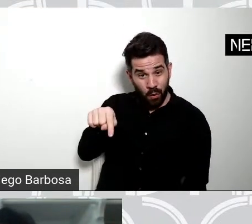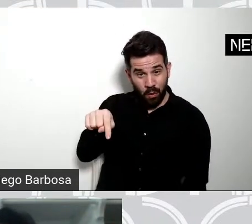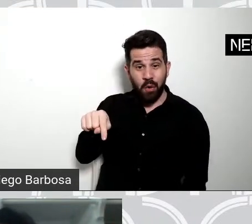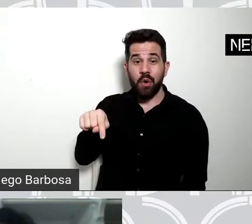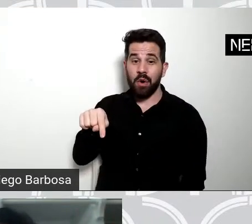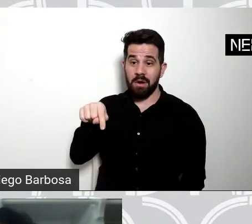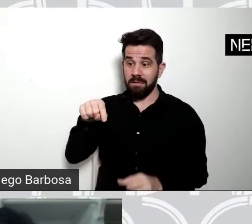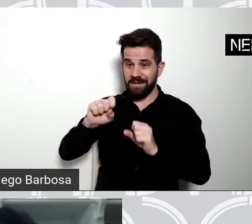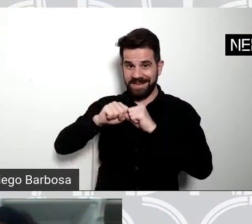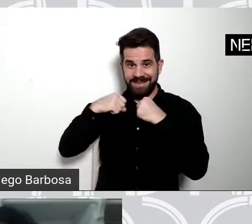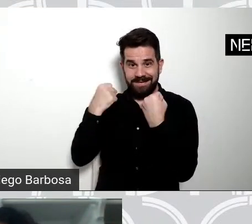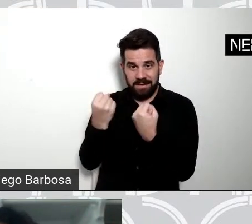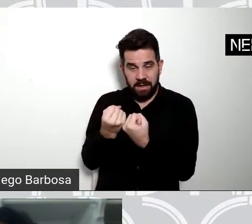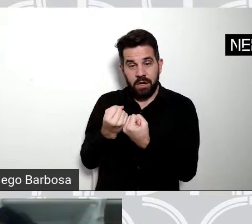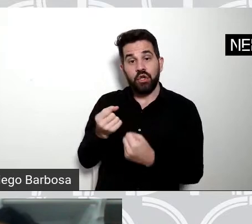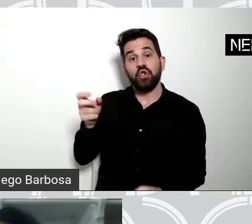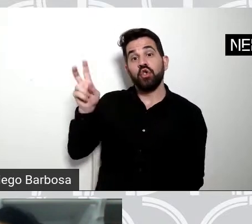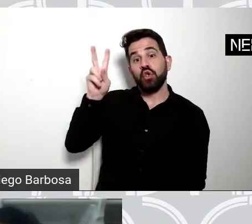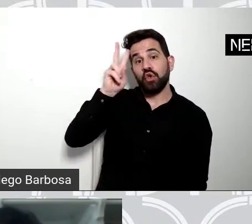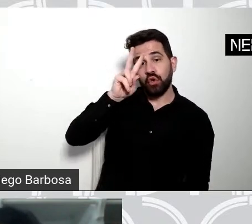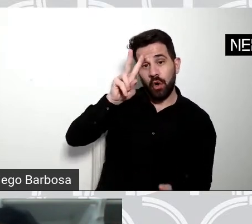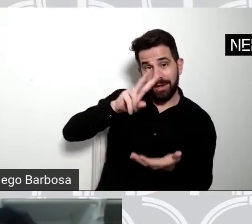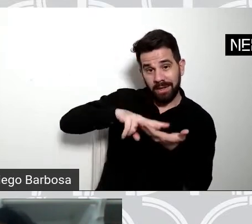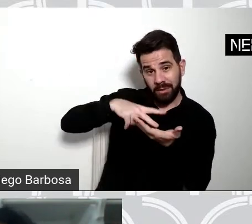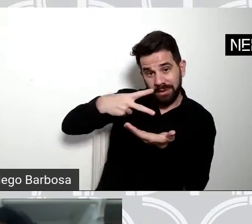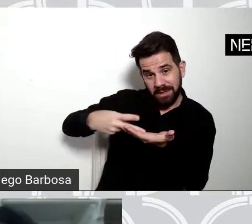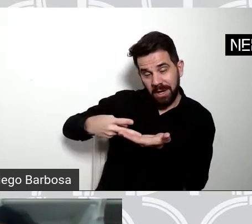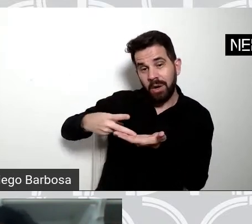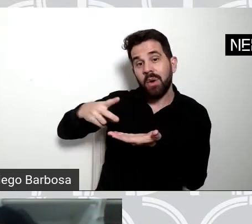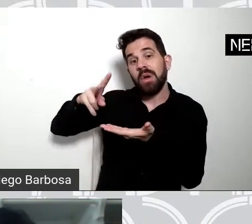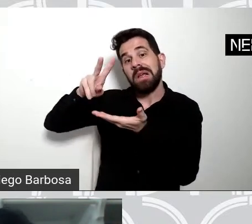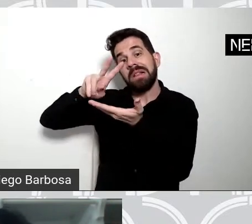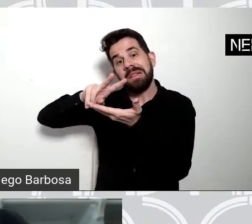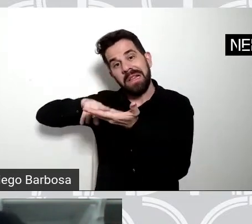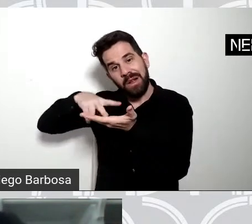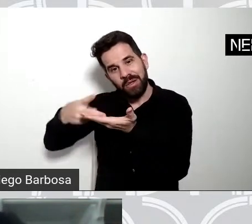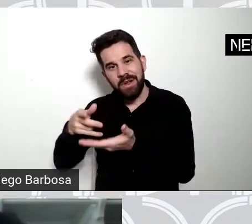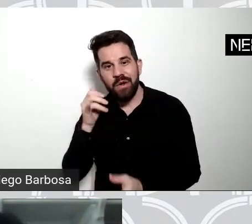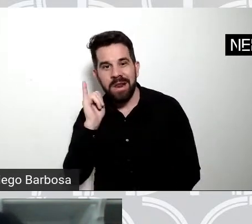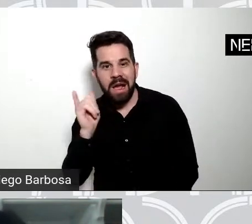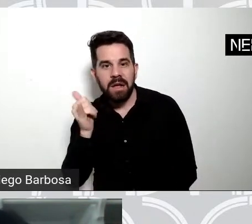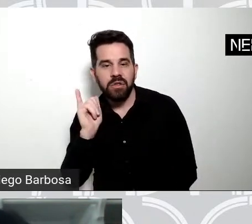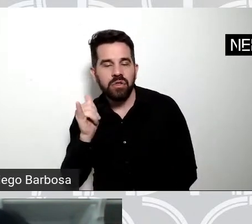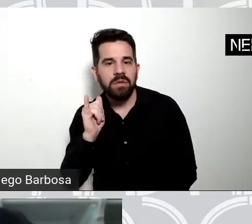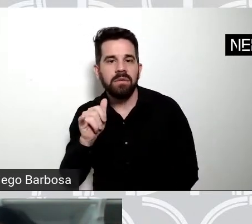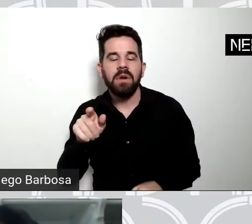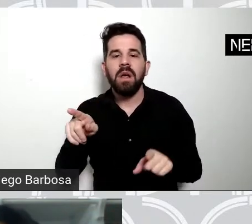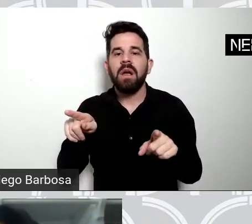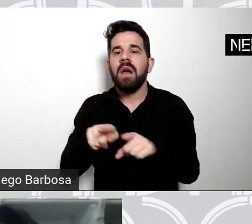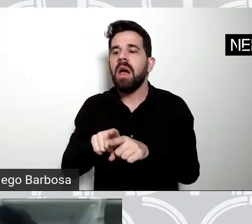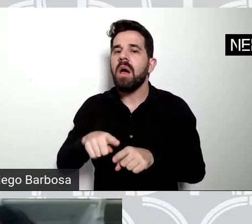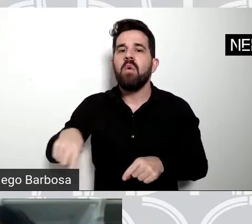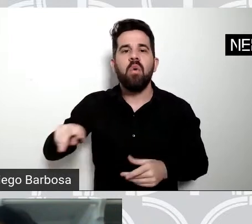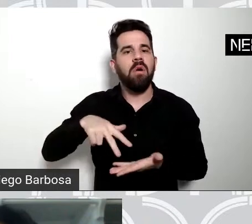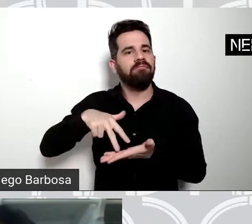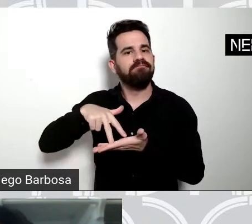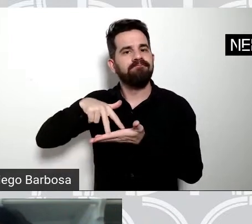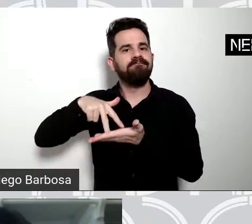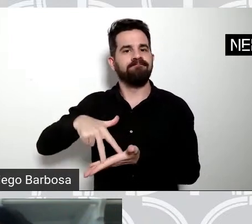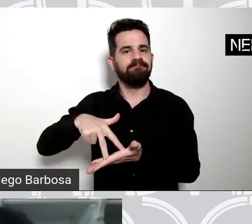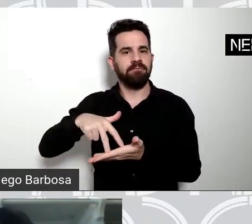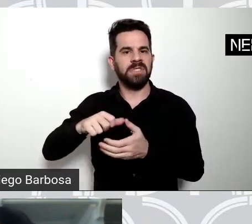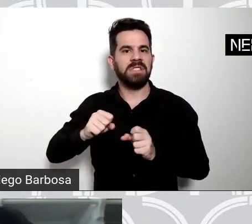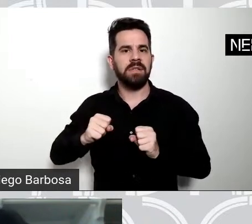Narrativas, como uma espécie de plaidoyer, como uma defesa de se escrever a